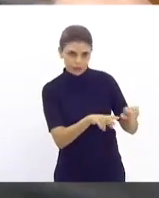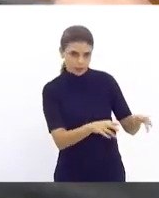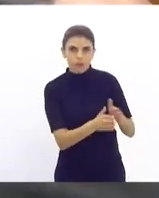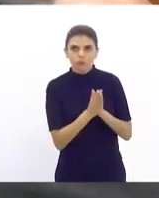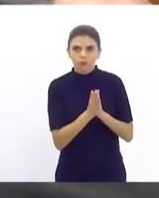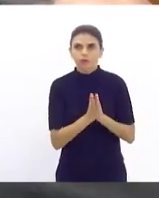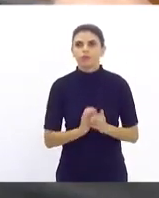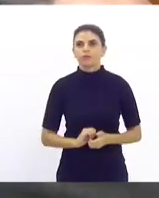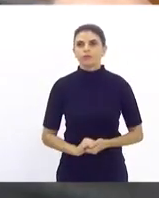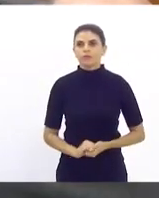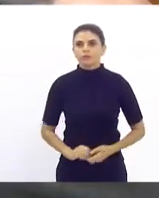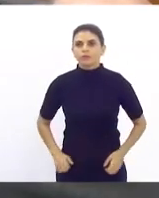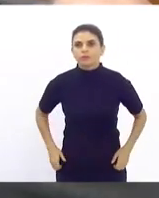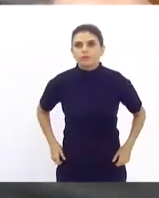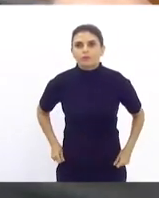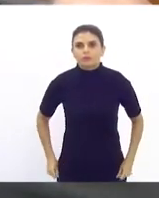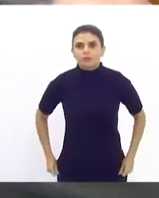favor?